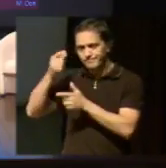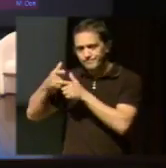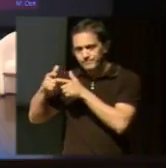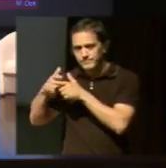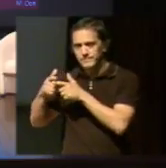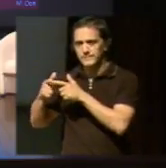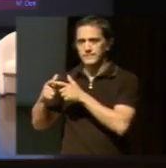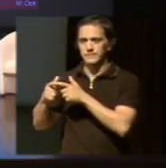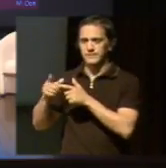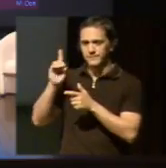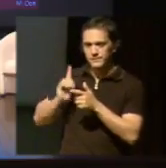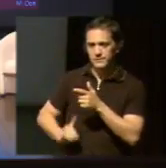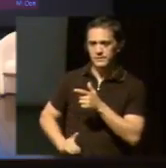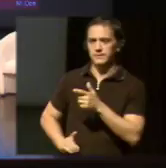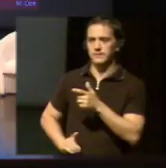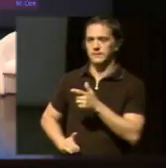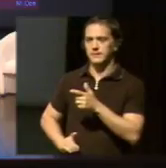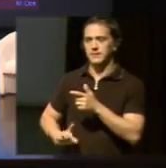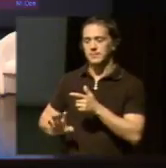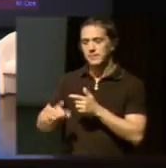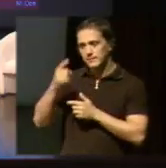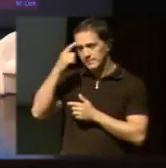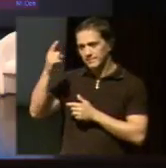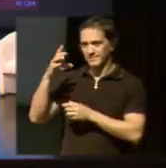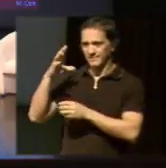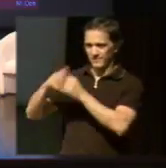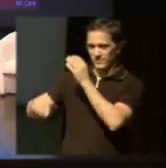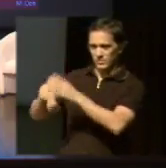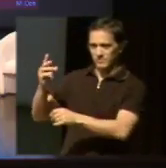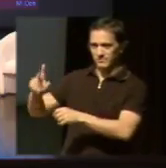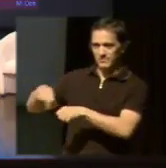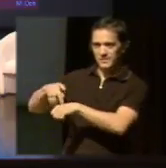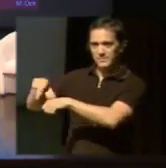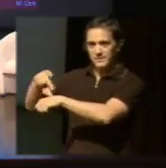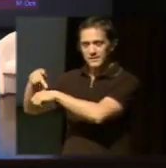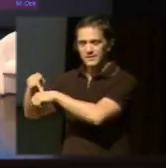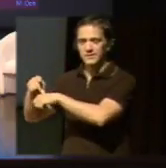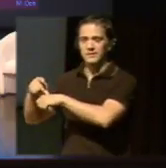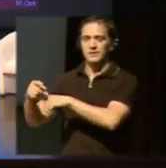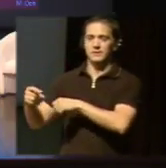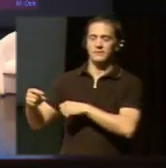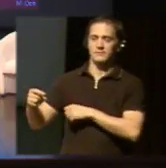ideia é que esses refugiados, que também só falam alemão muito simples,